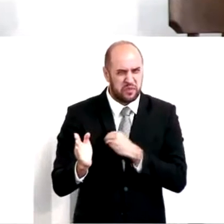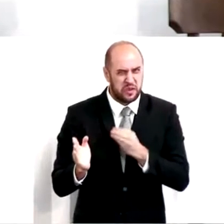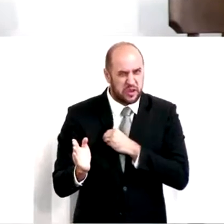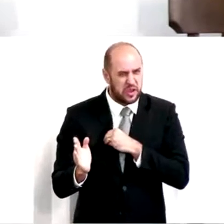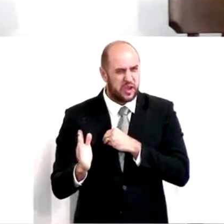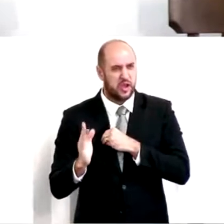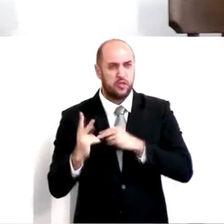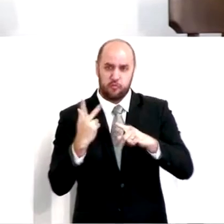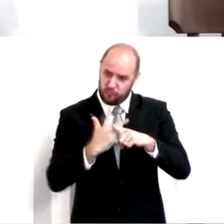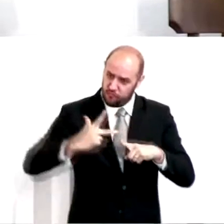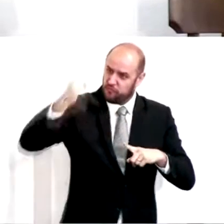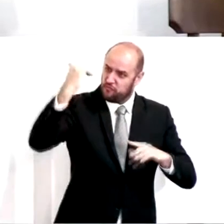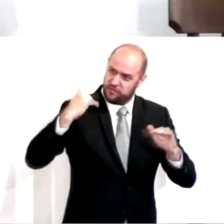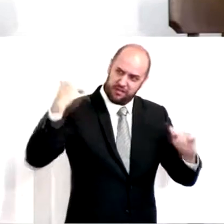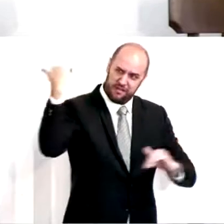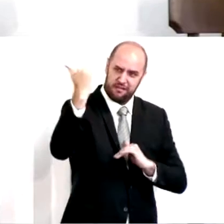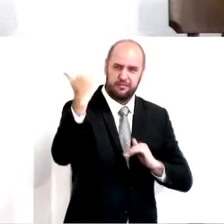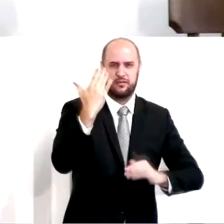trevas e seu imperador.